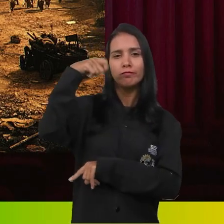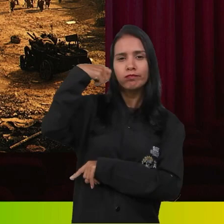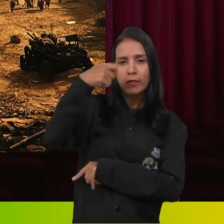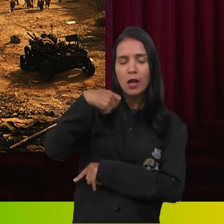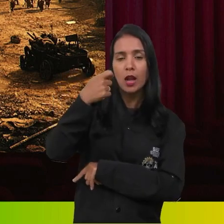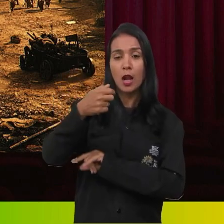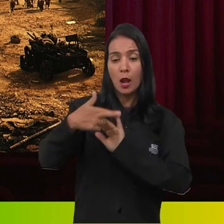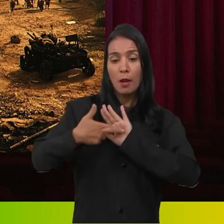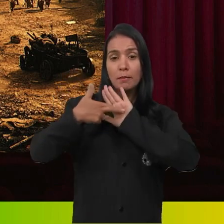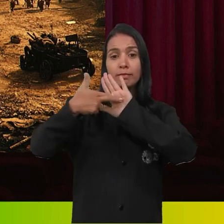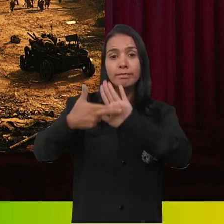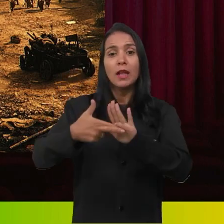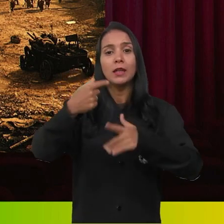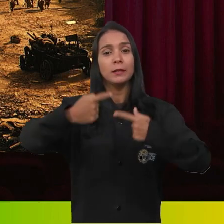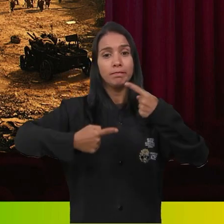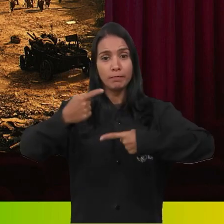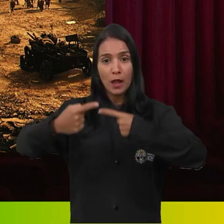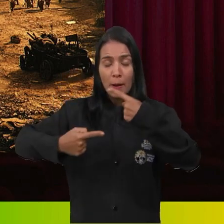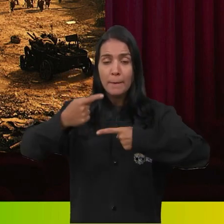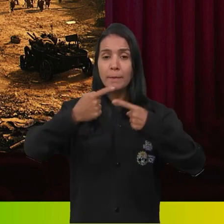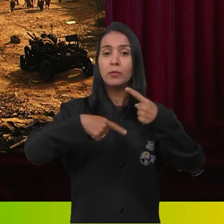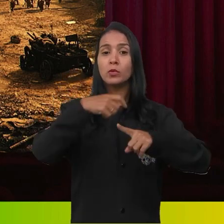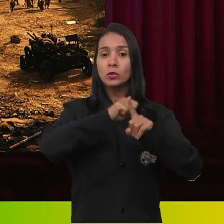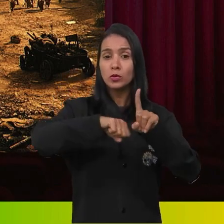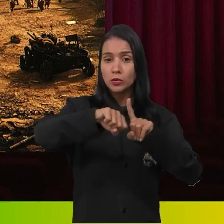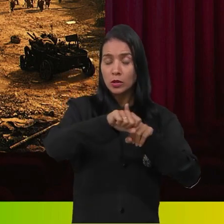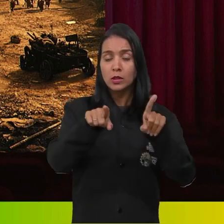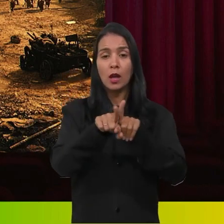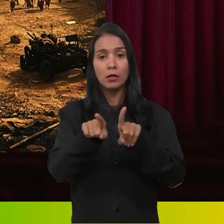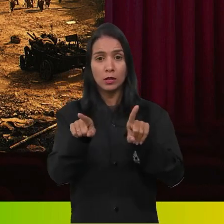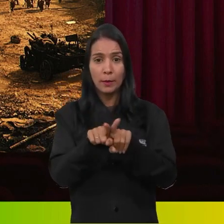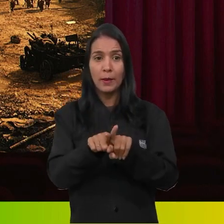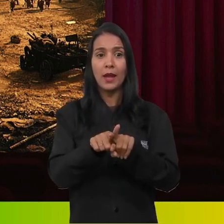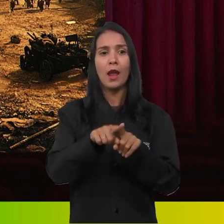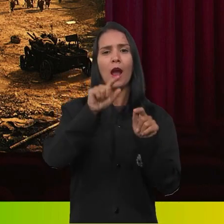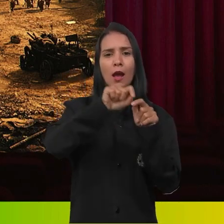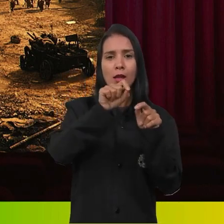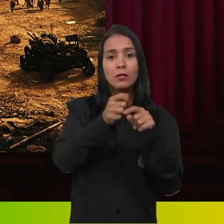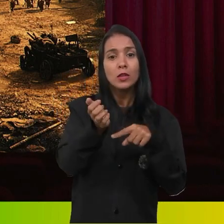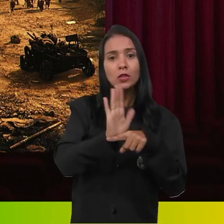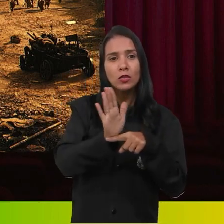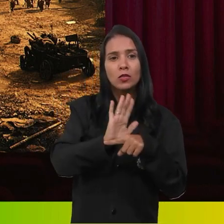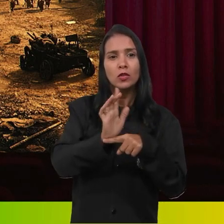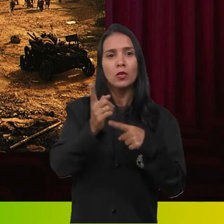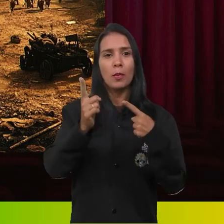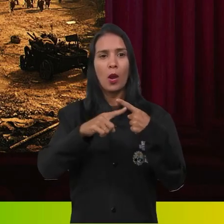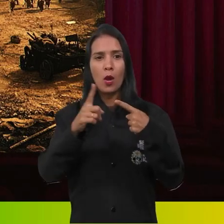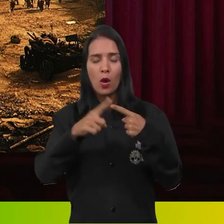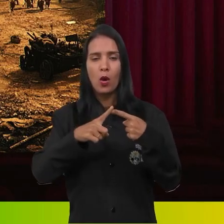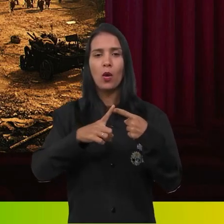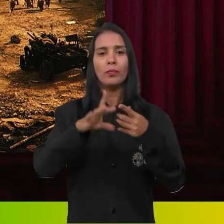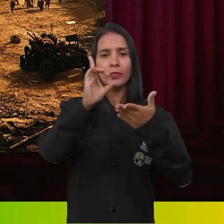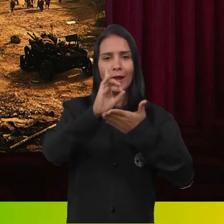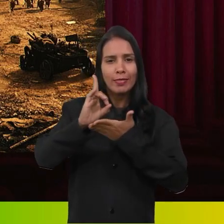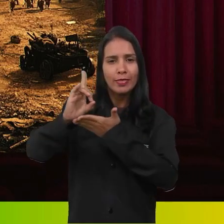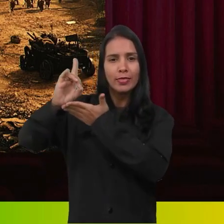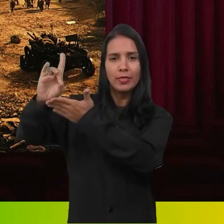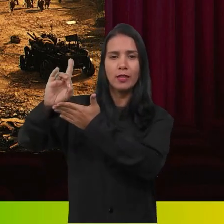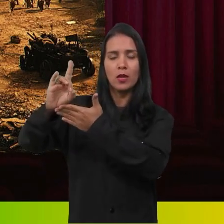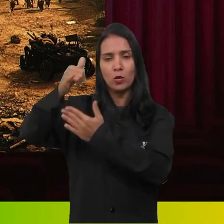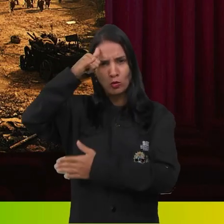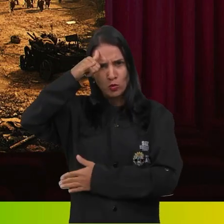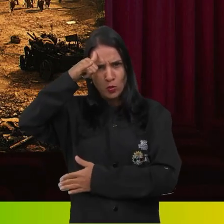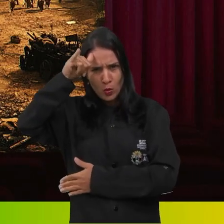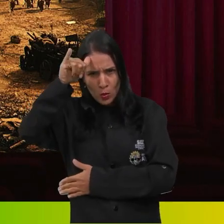política brasileira. Então, ele fez filmes como Deus e o Diabo na Terra do Sol, que foi em